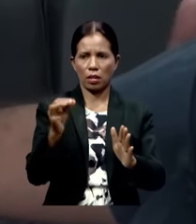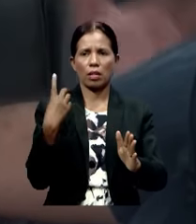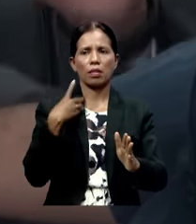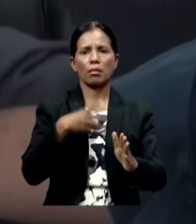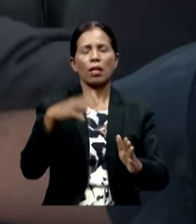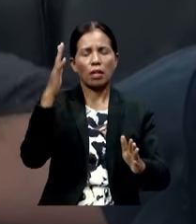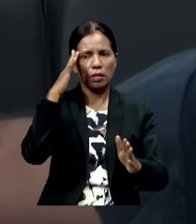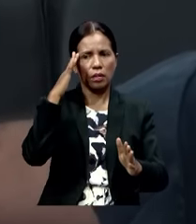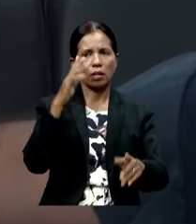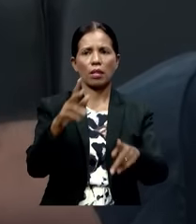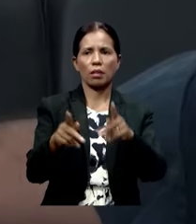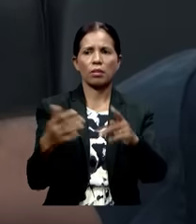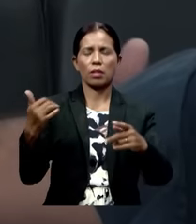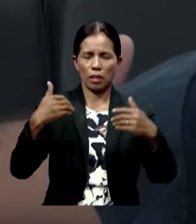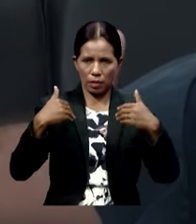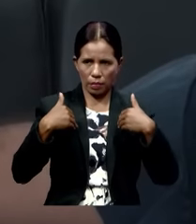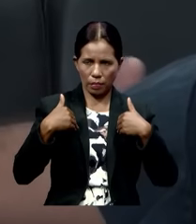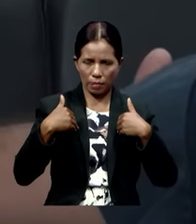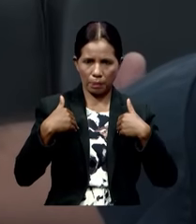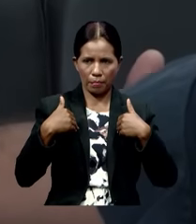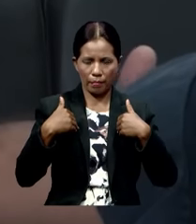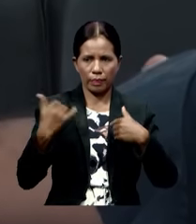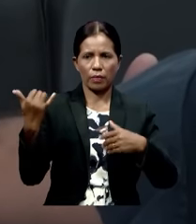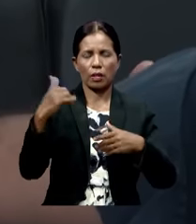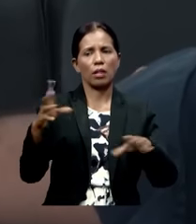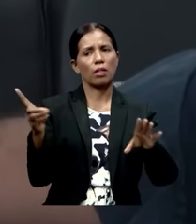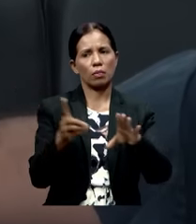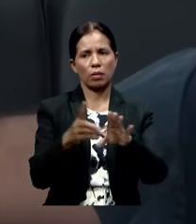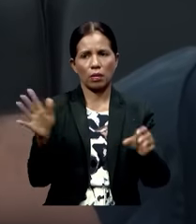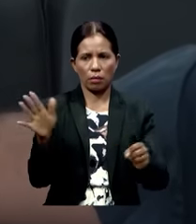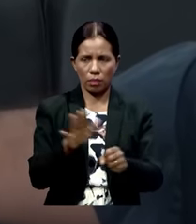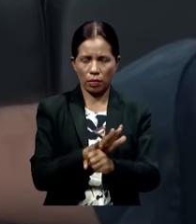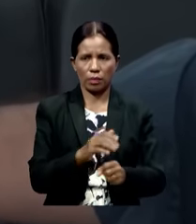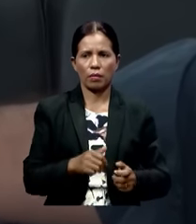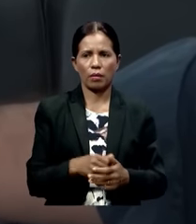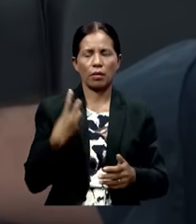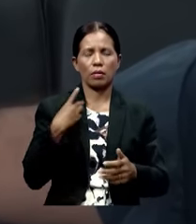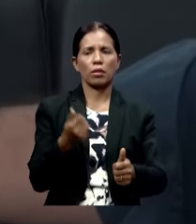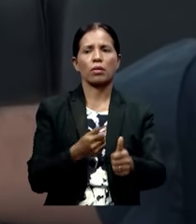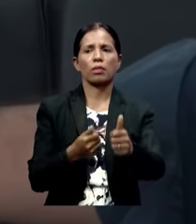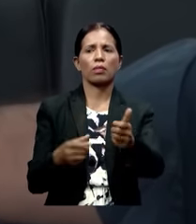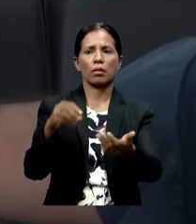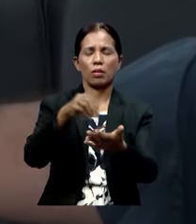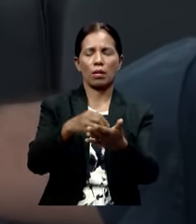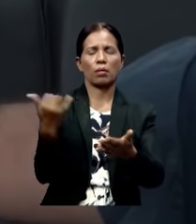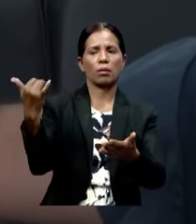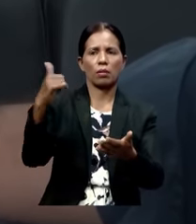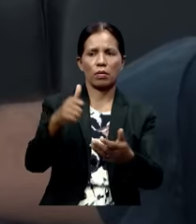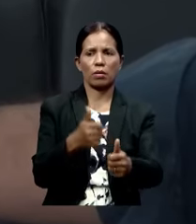tene katak den o ema serne ia duni na sirania documentos completo. Antau ita prensiona ba sira